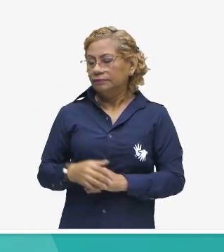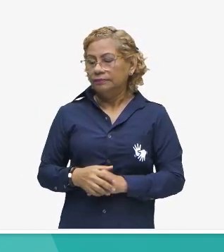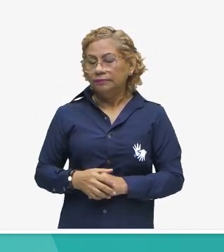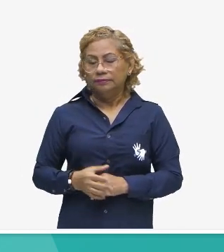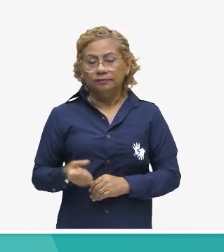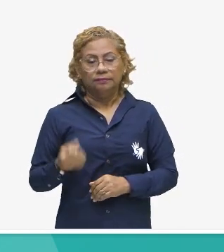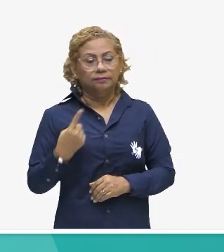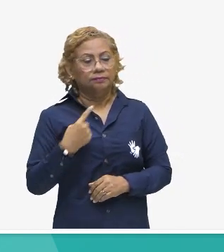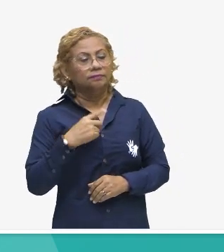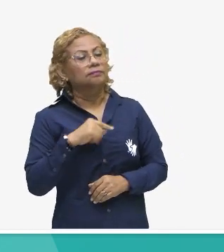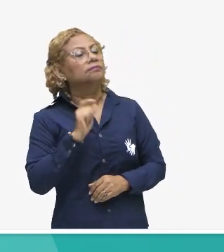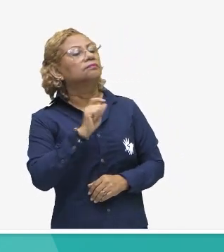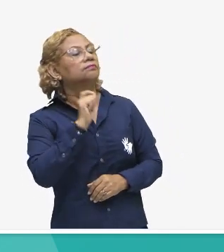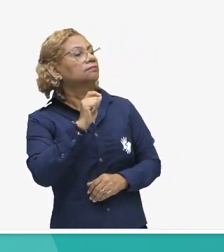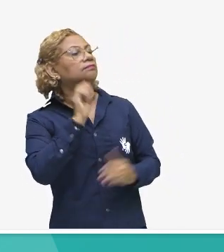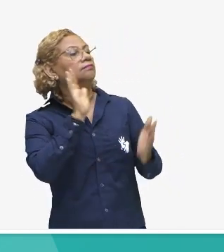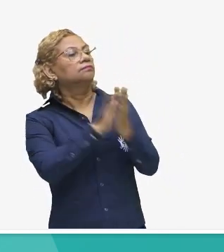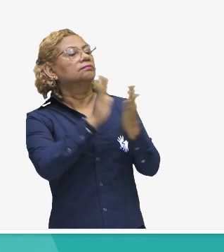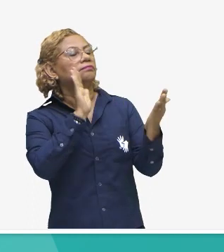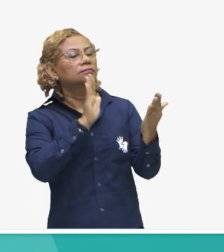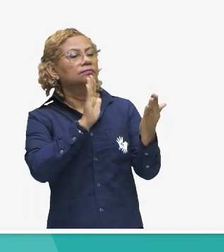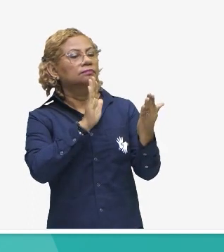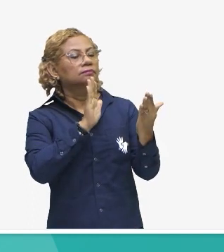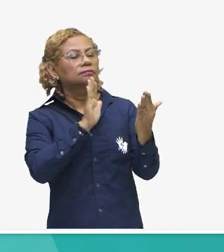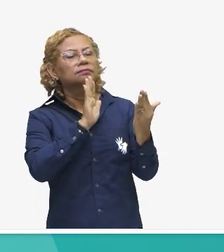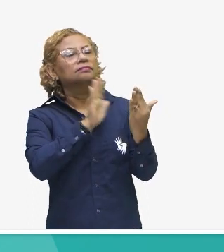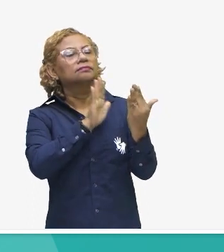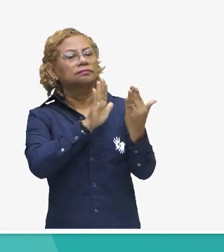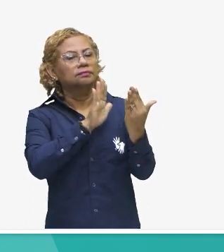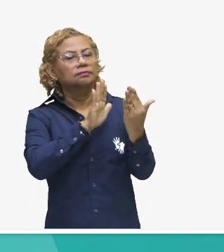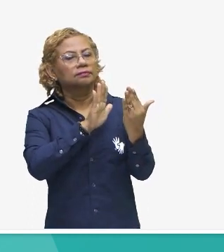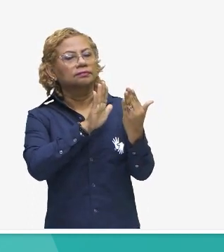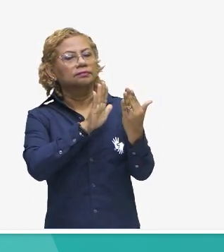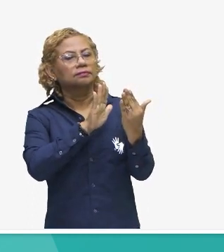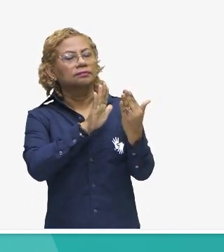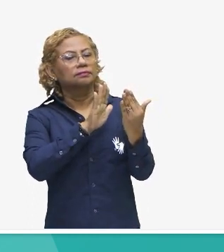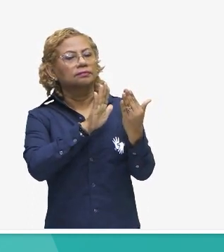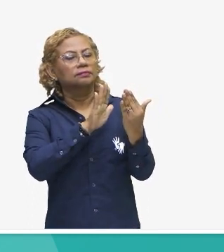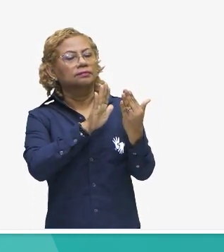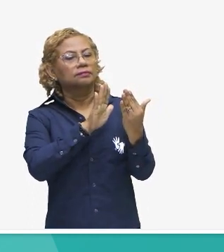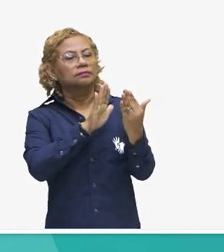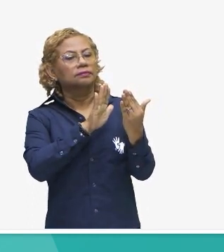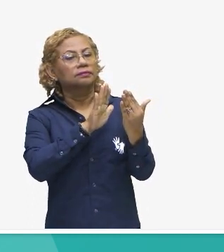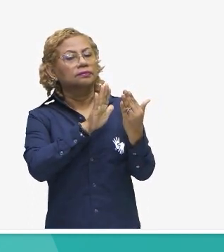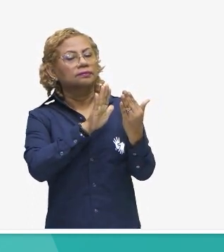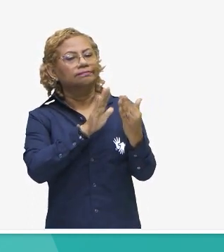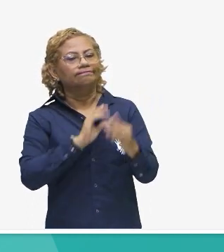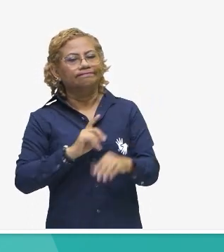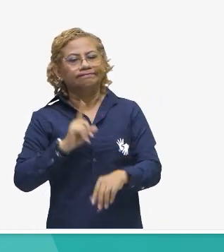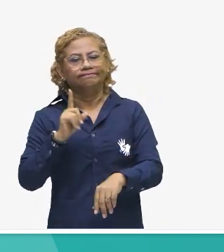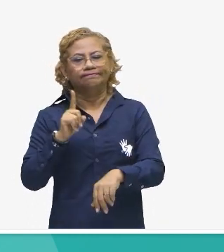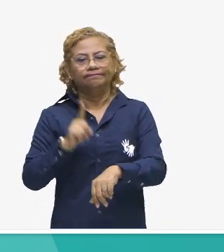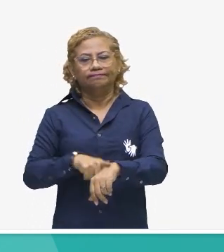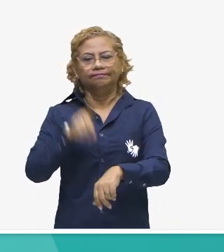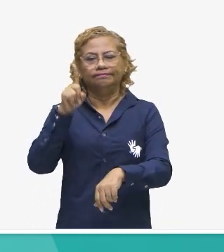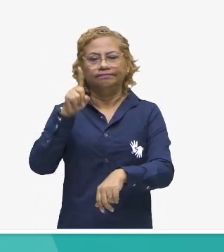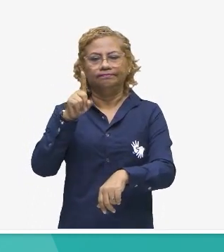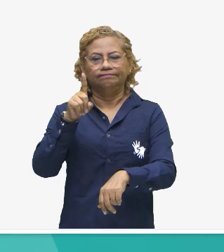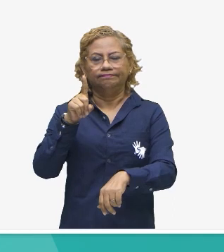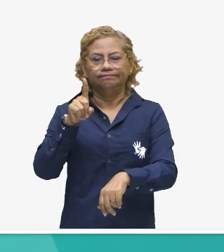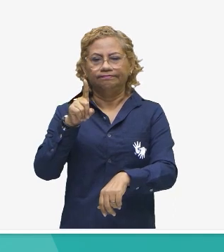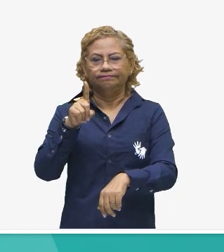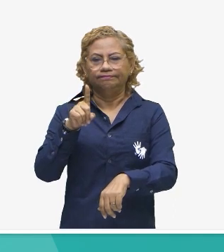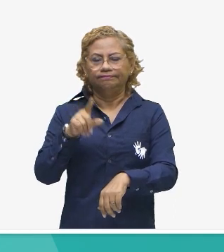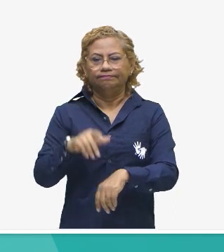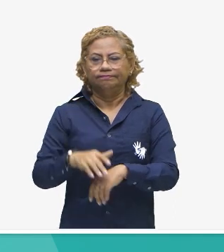de valentão, né? Tá lhe contando a história e pergunta: vai encarar? Nesse momento já